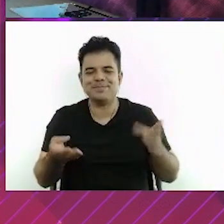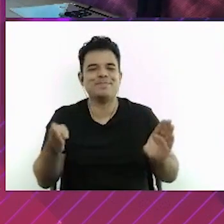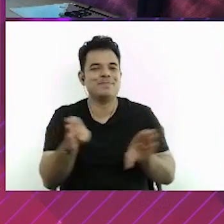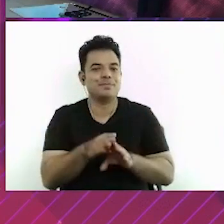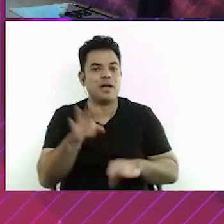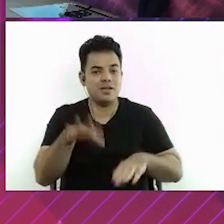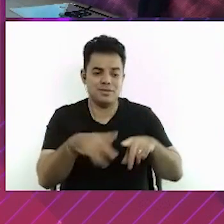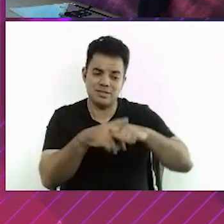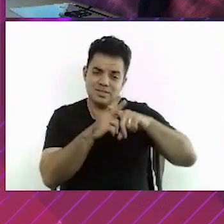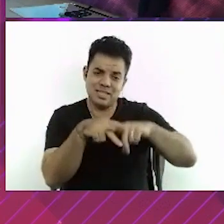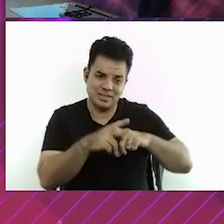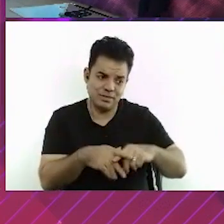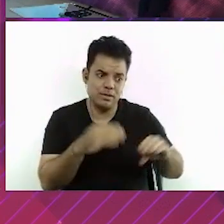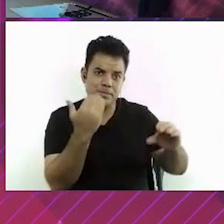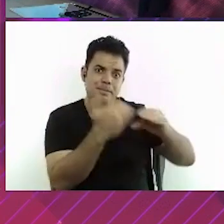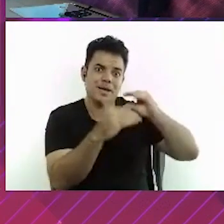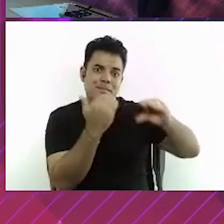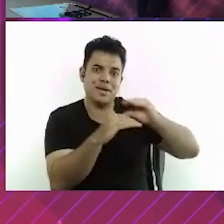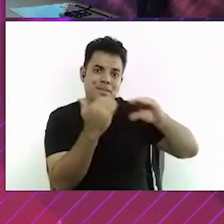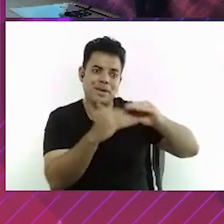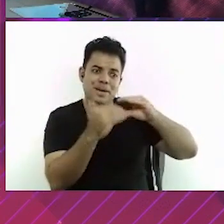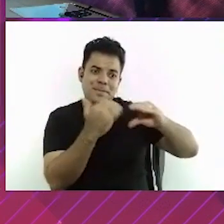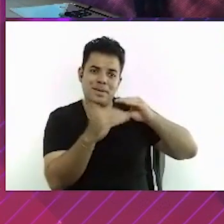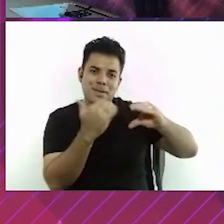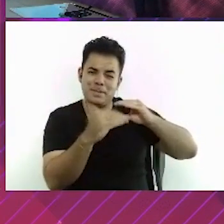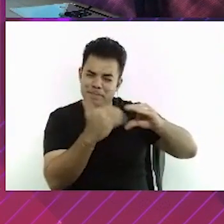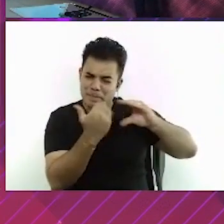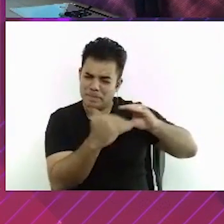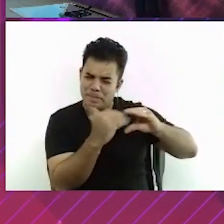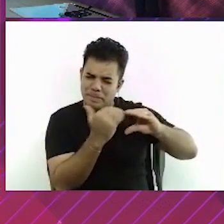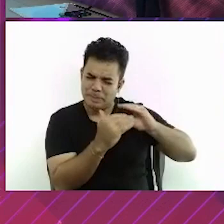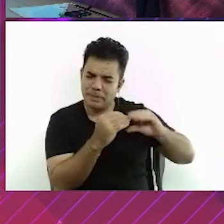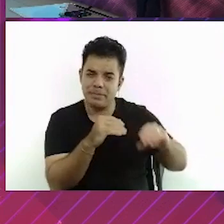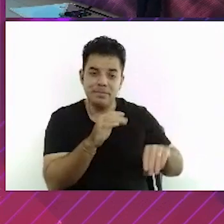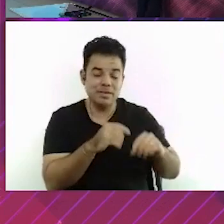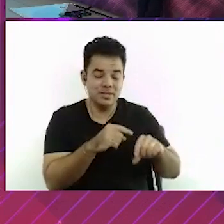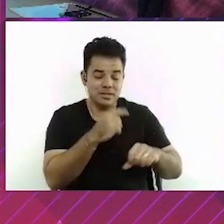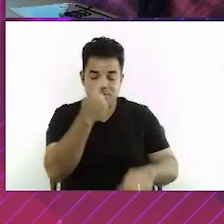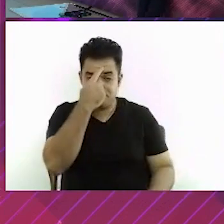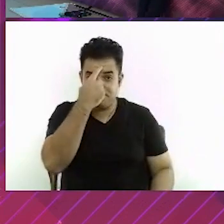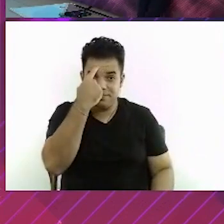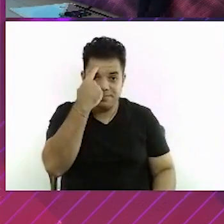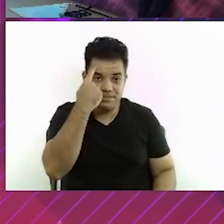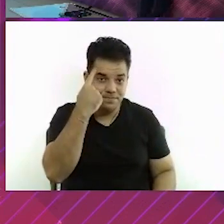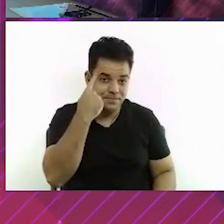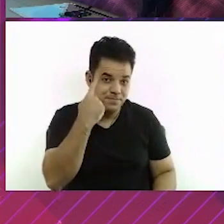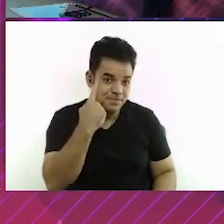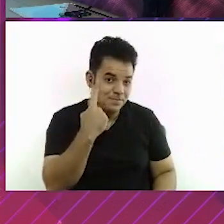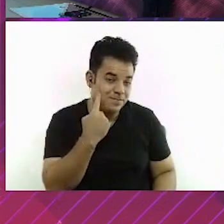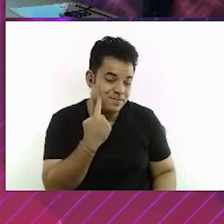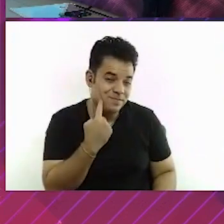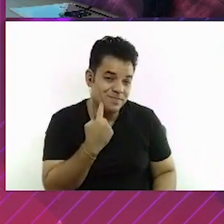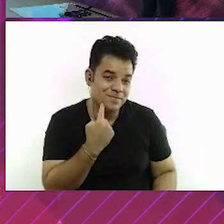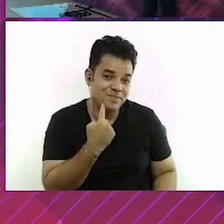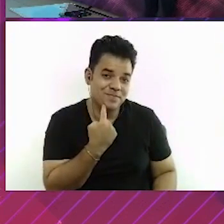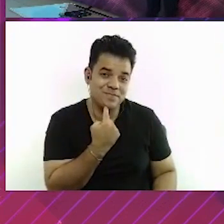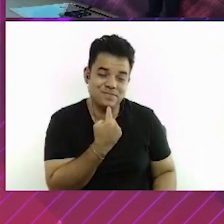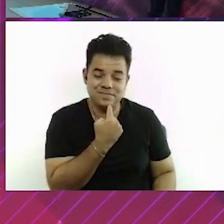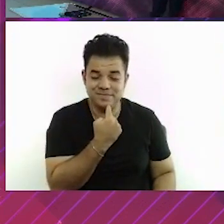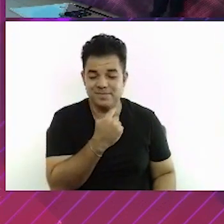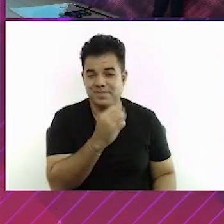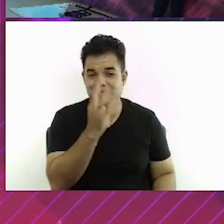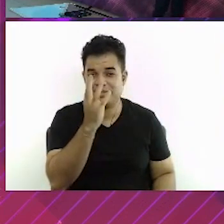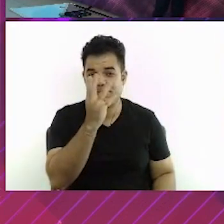microserviço recebeu tanta mensagem que ele passa mais do que 30 minutos, nesse exemplo, para processar uma mensagem específica. Quando